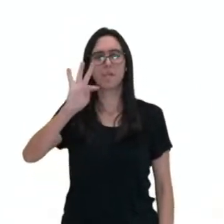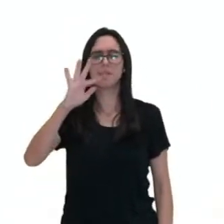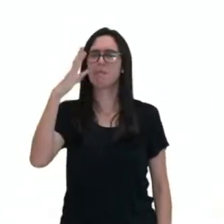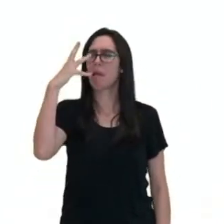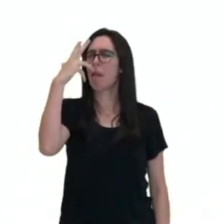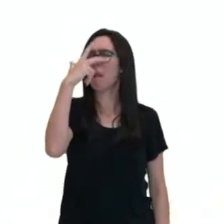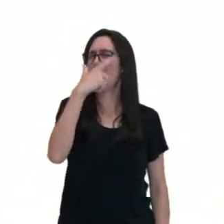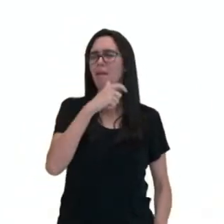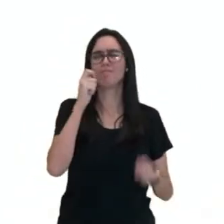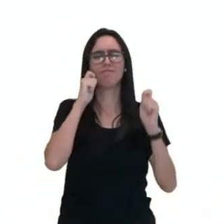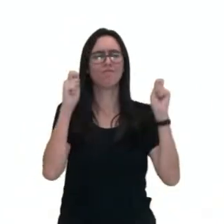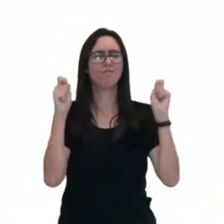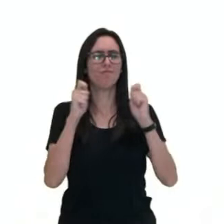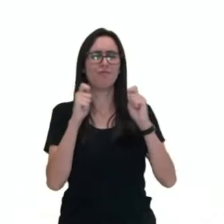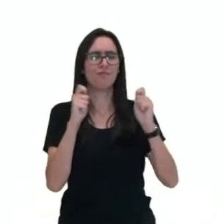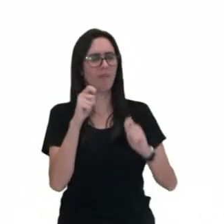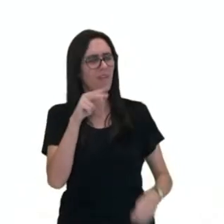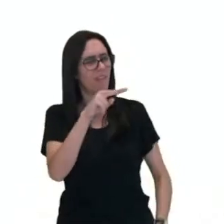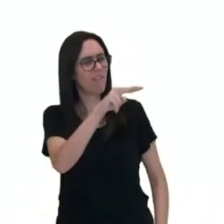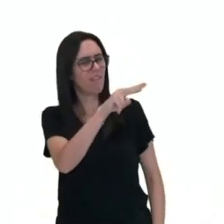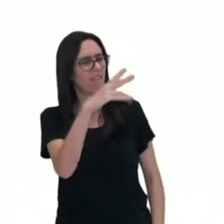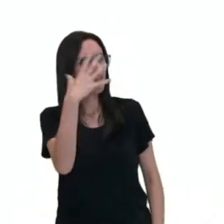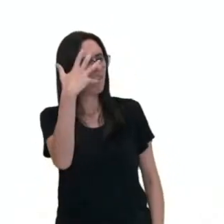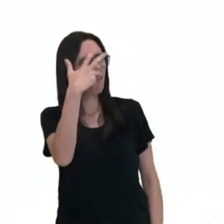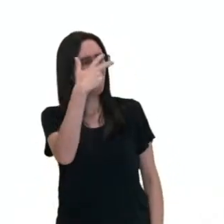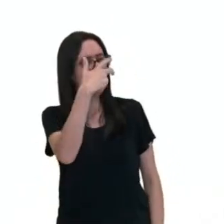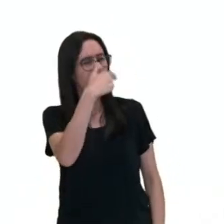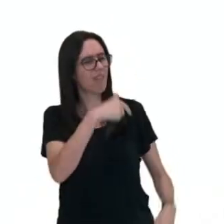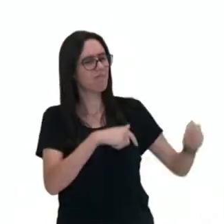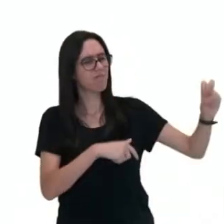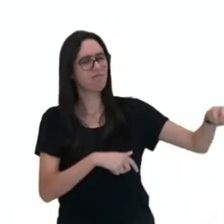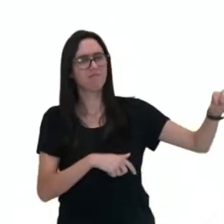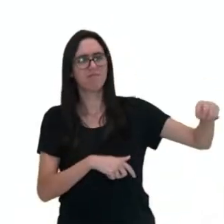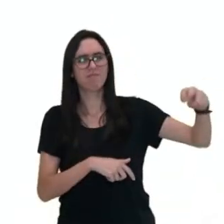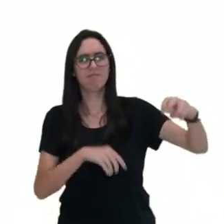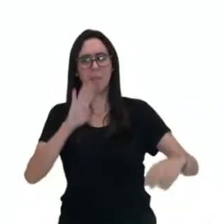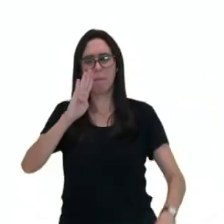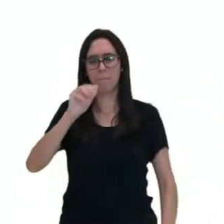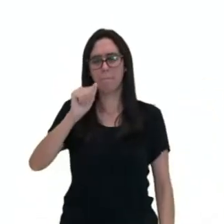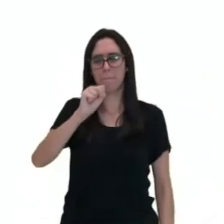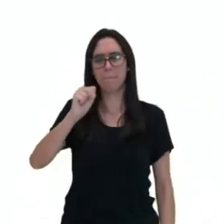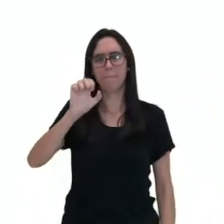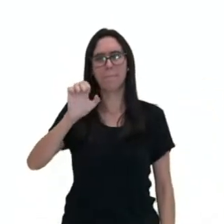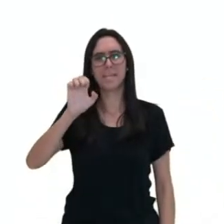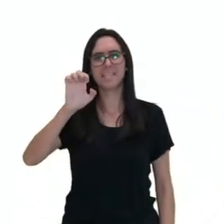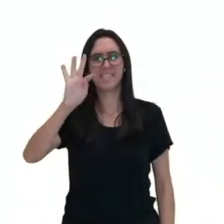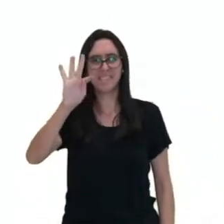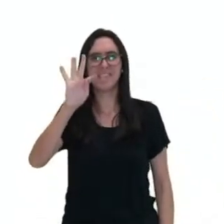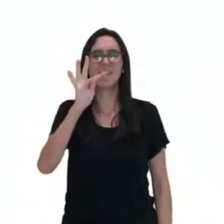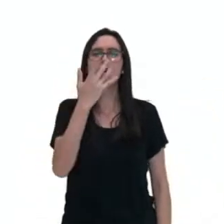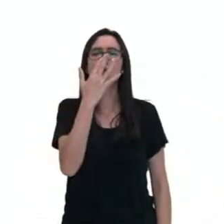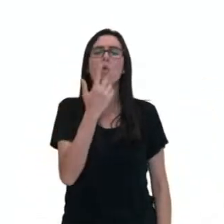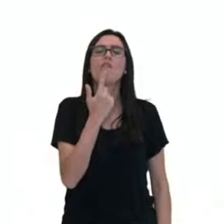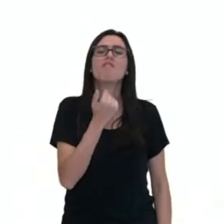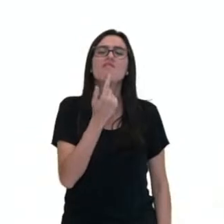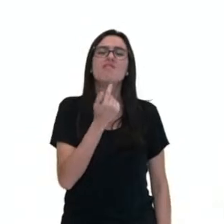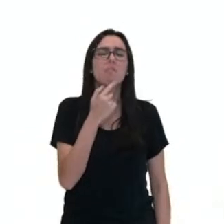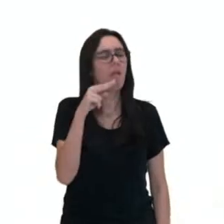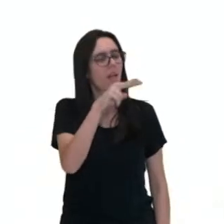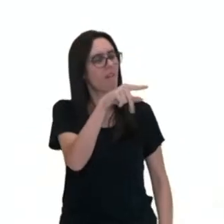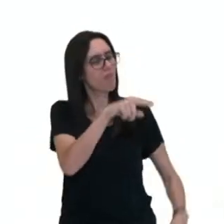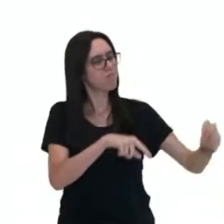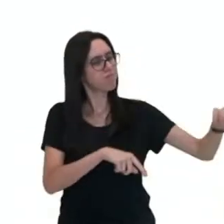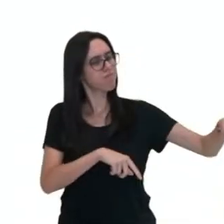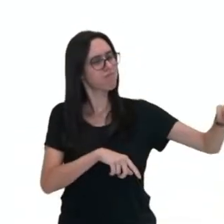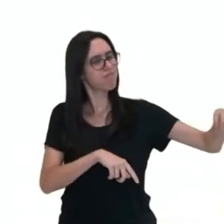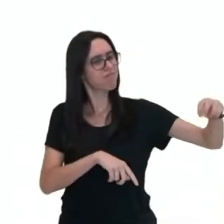miserável, doce sob a sua fatalidade. Era um Basset ruivo. Lá vinha ele trotando, à frente